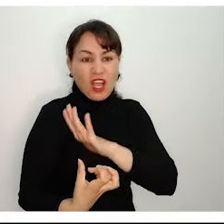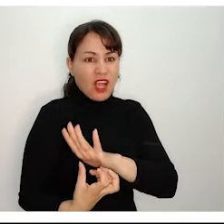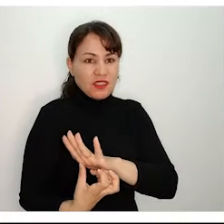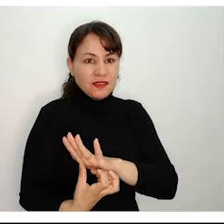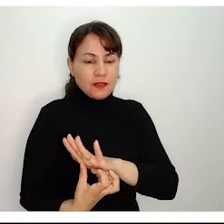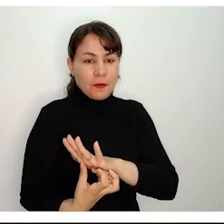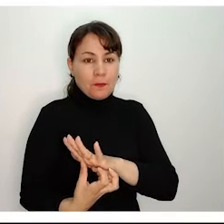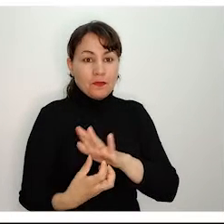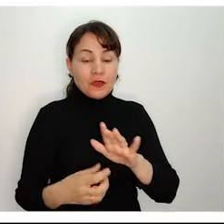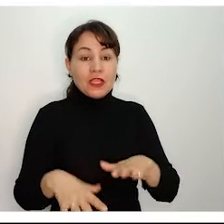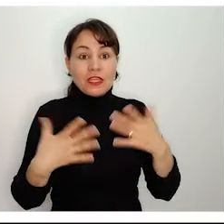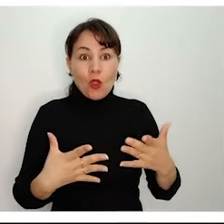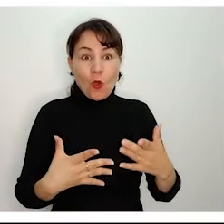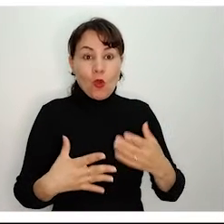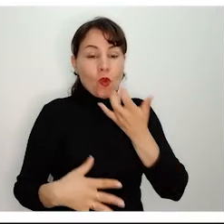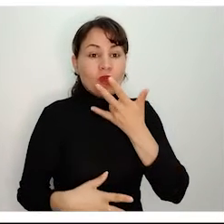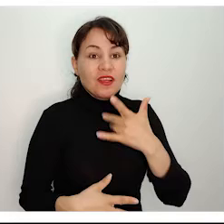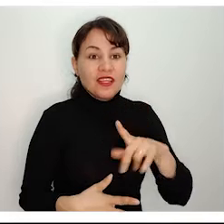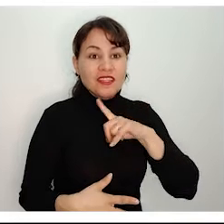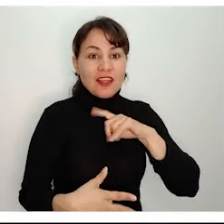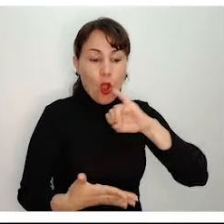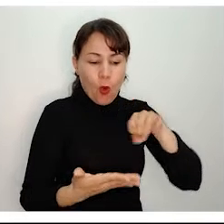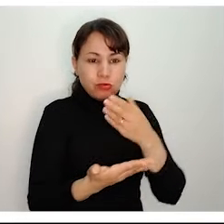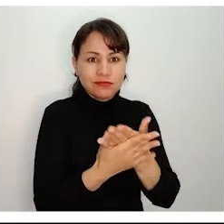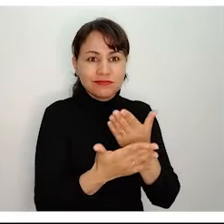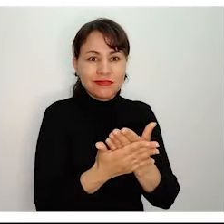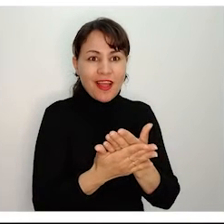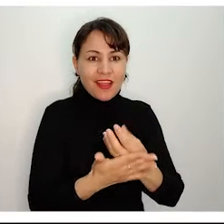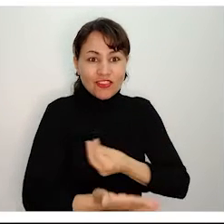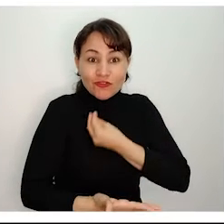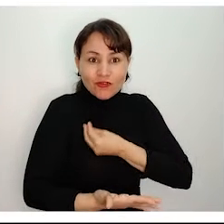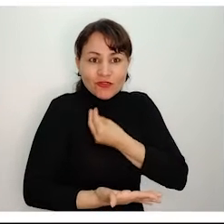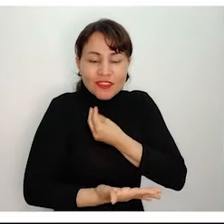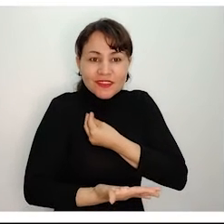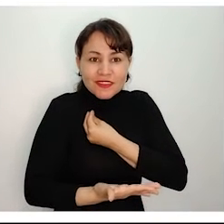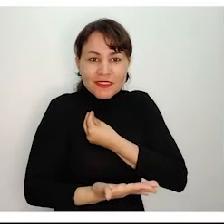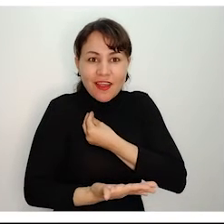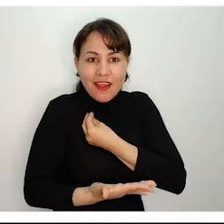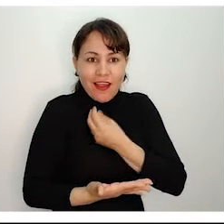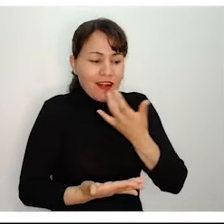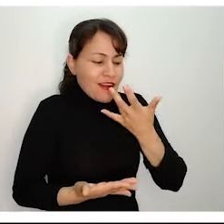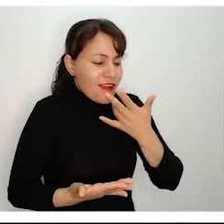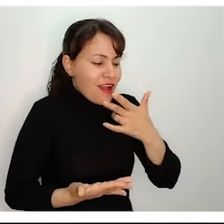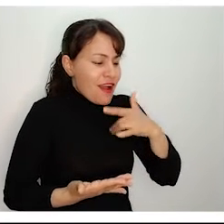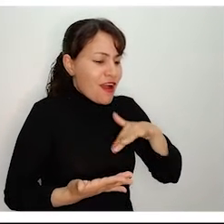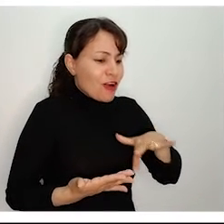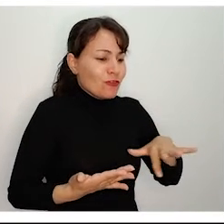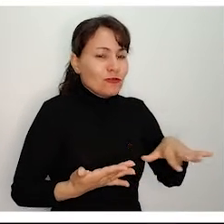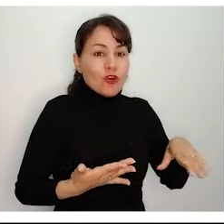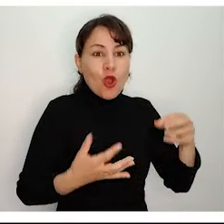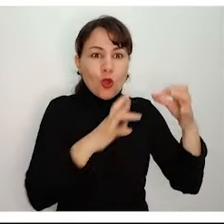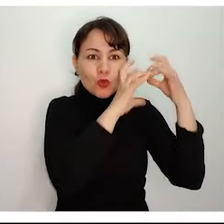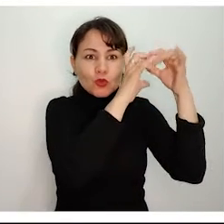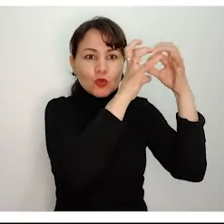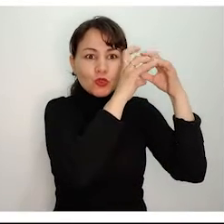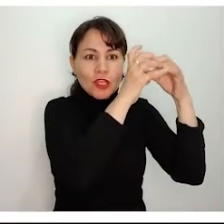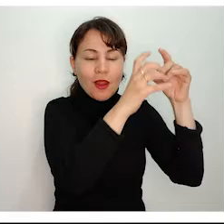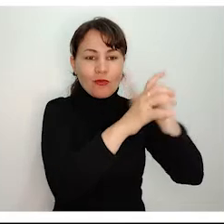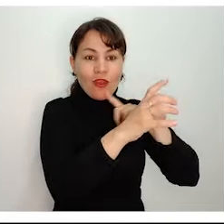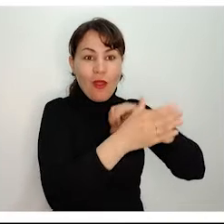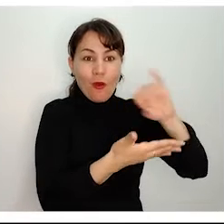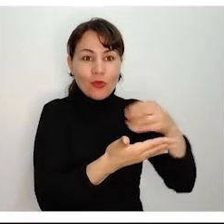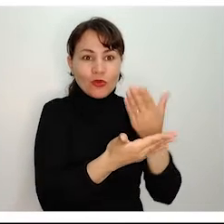de textura diferenciada. Então, quando a criança tem oportunidade de passar por isso na sua infância,